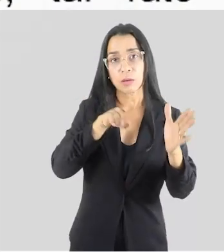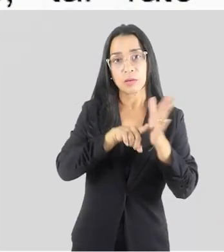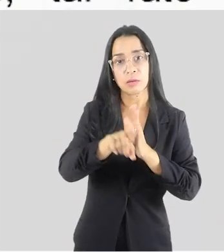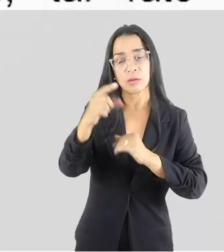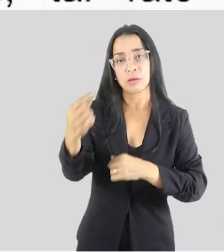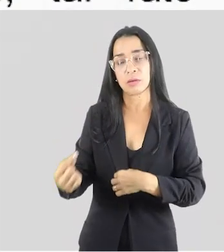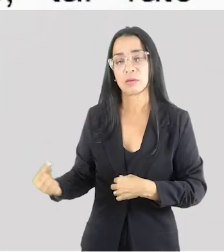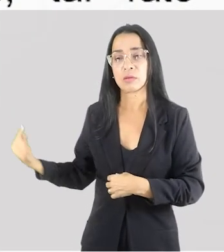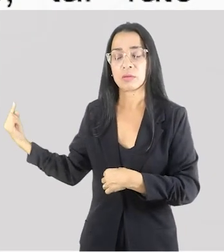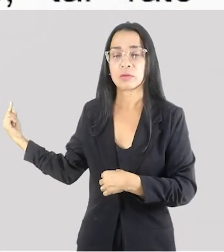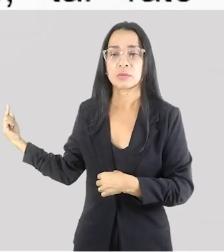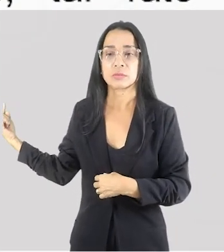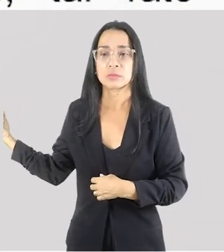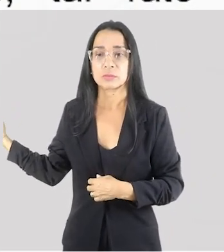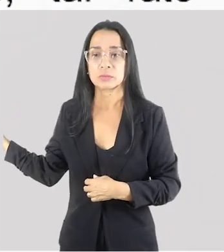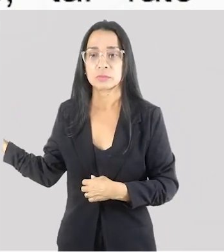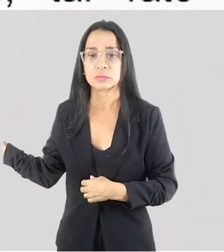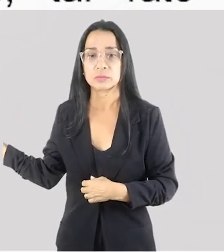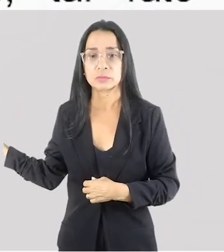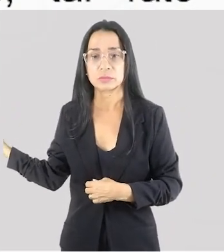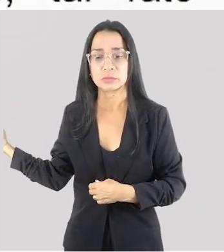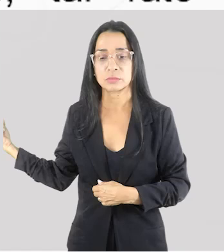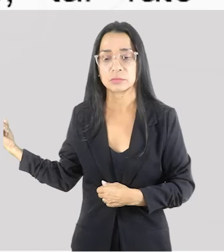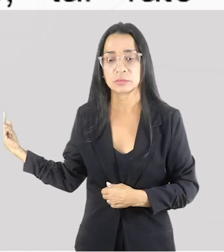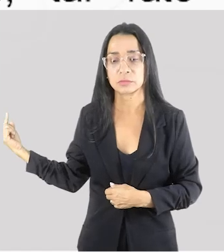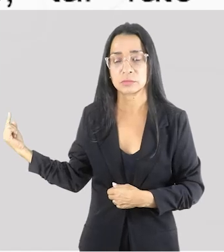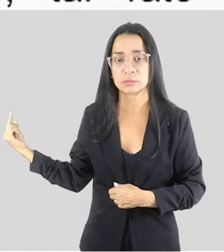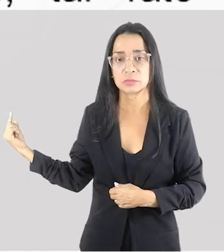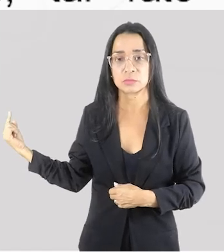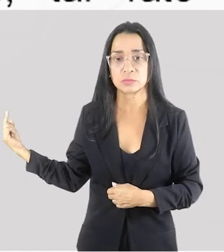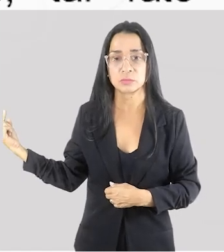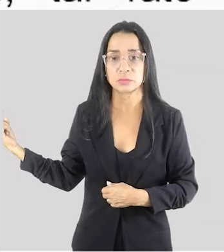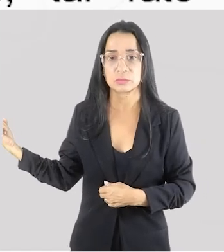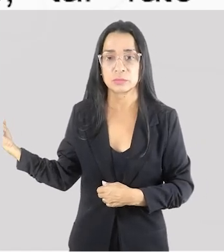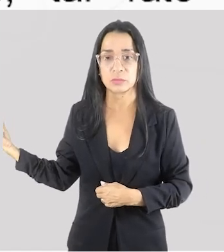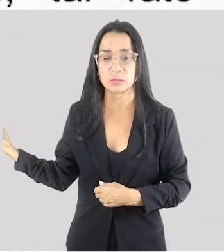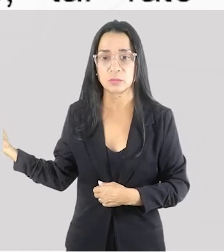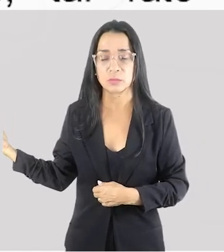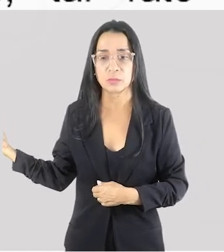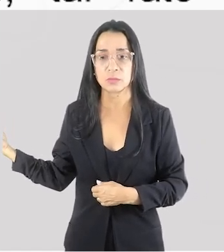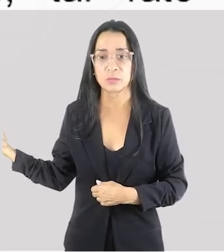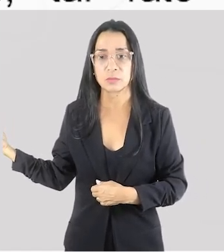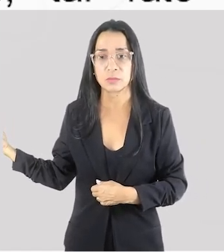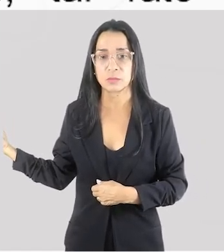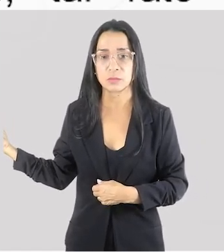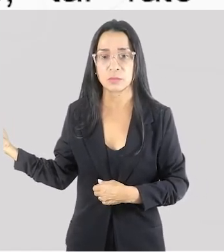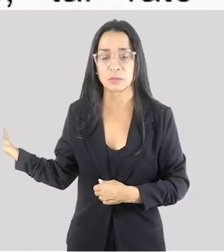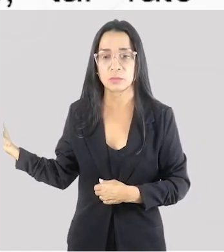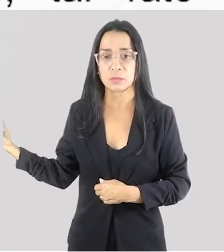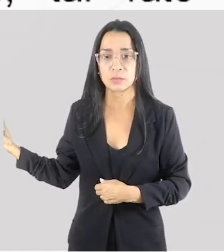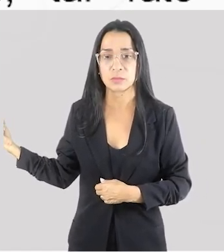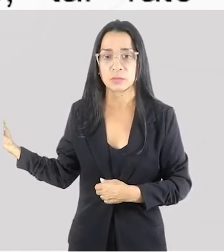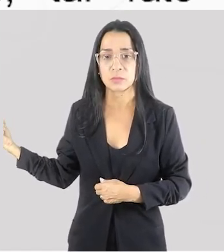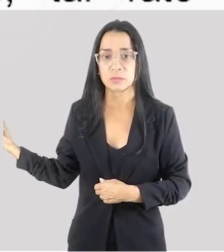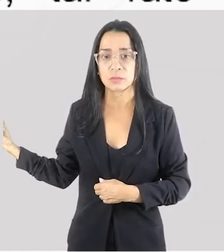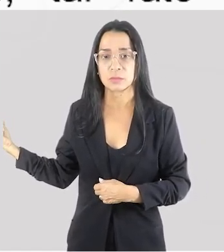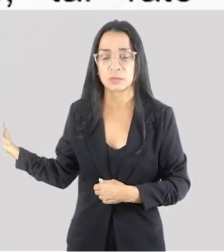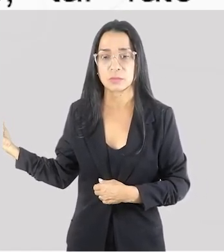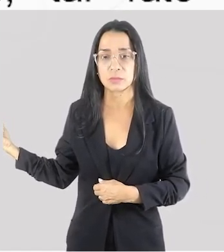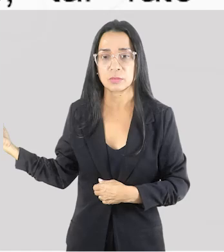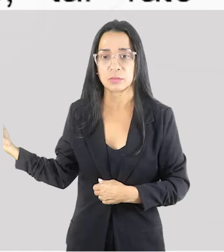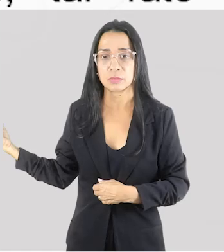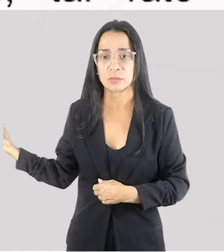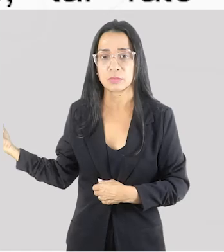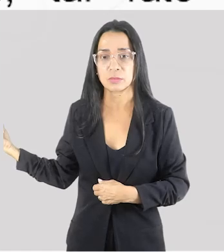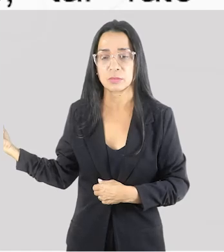relação ao início do período reprodutivo, as mulheres são, de forma geral, mais precoces que os